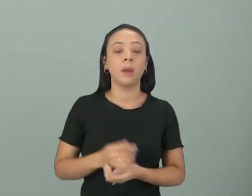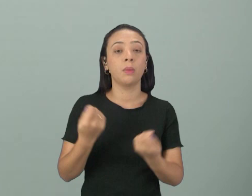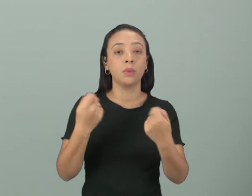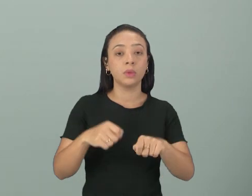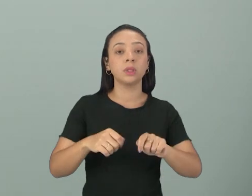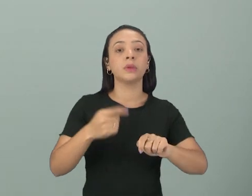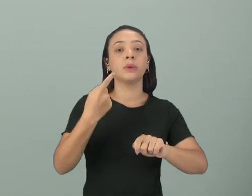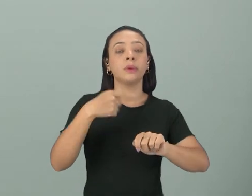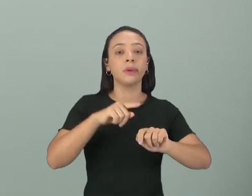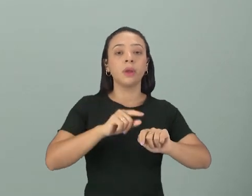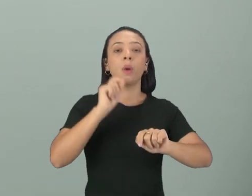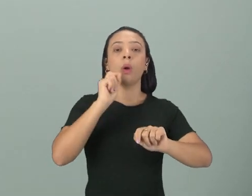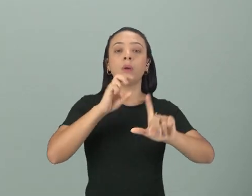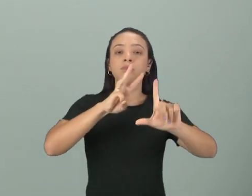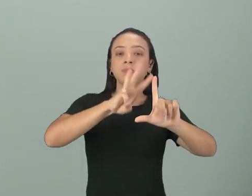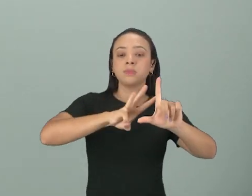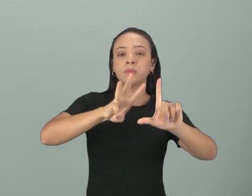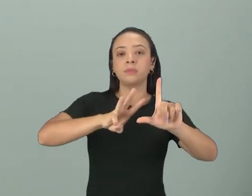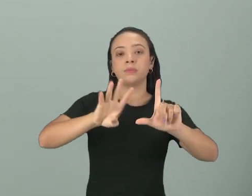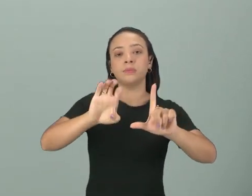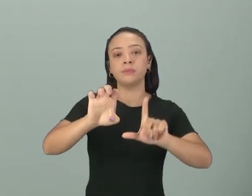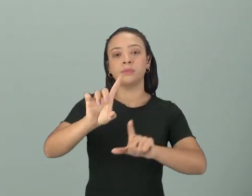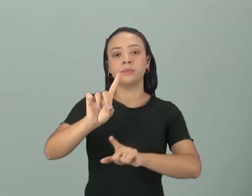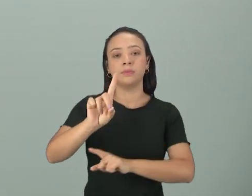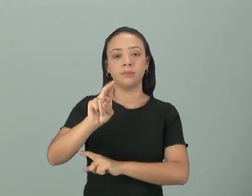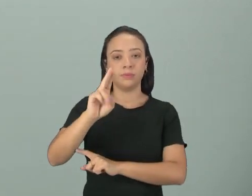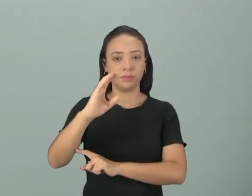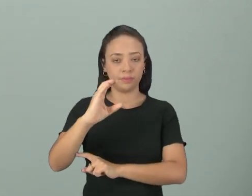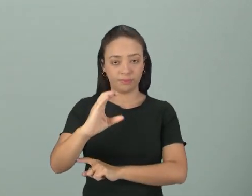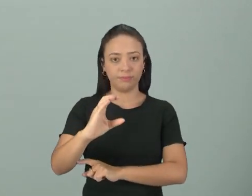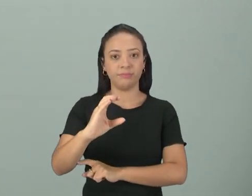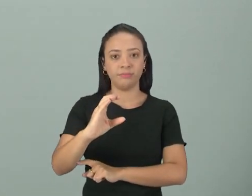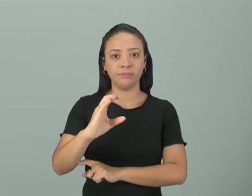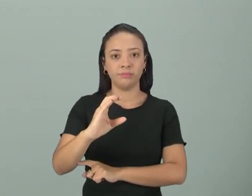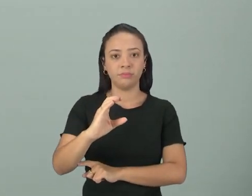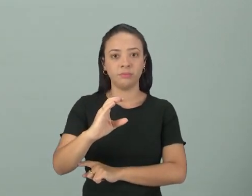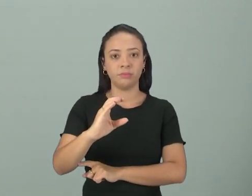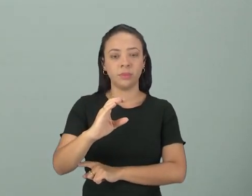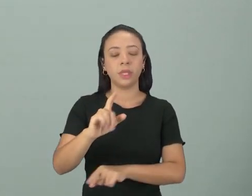pode acessar a nossa plataforma Eduque. Então, não